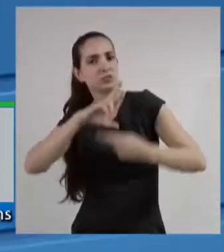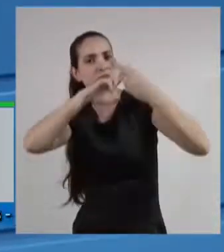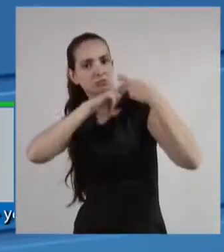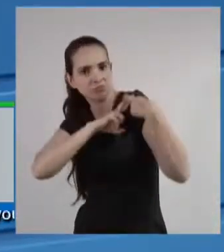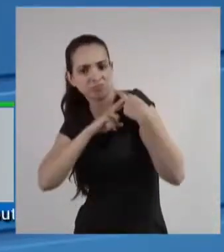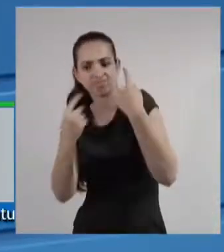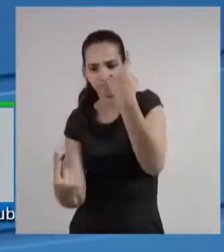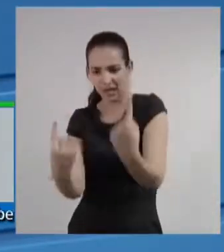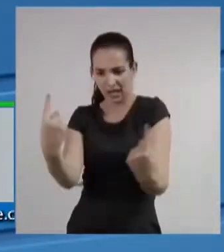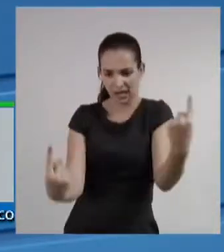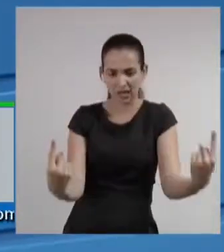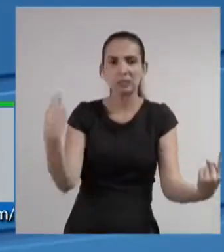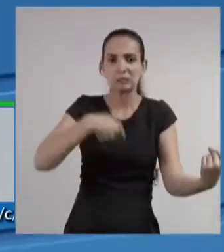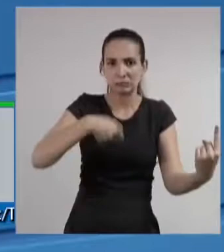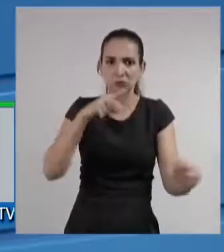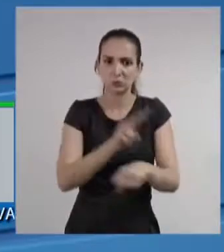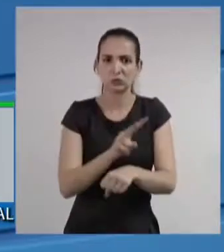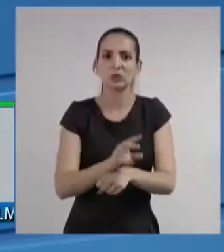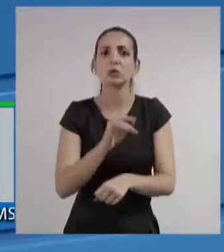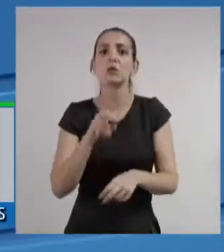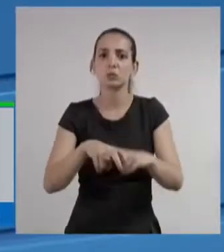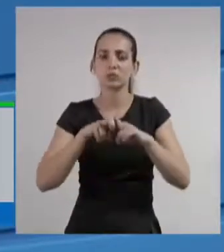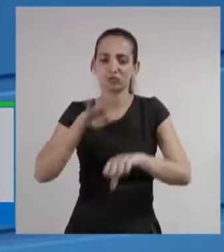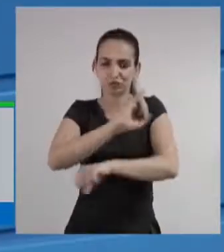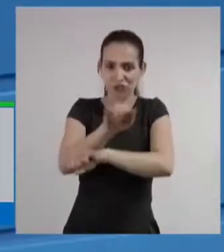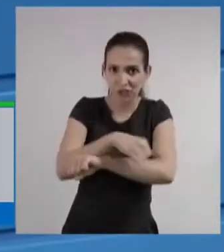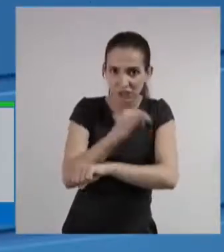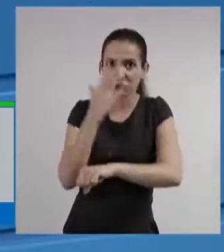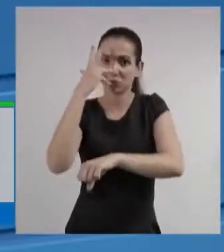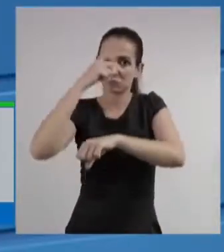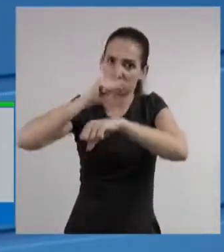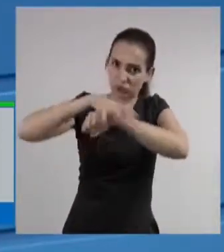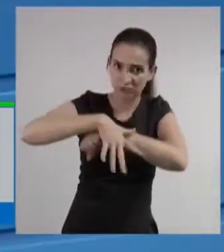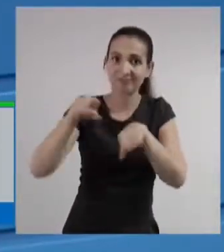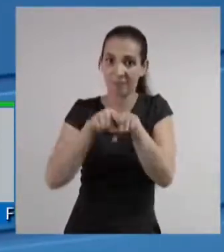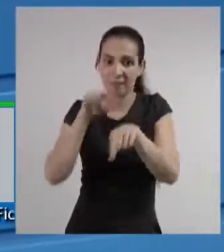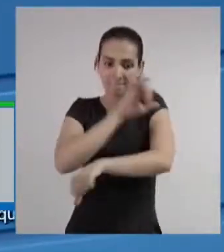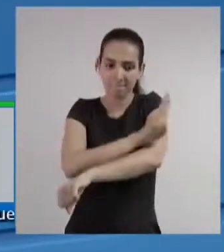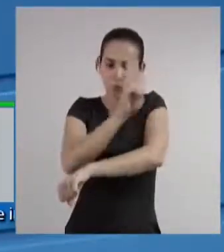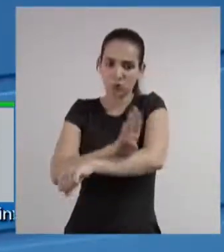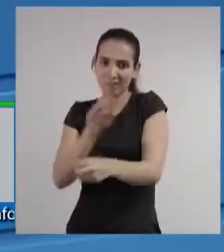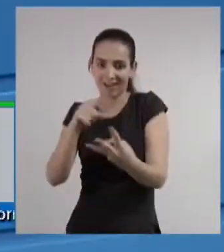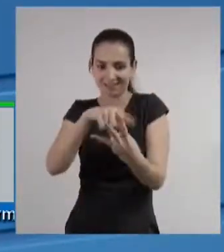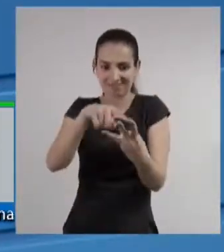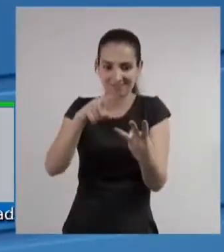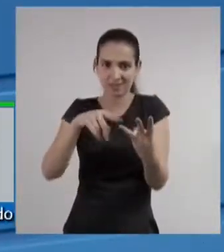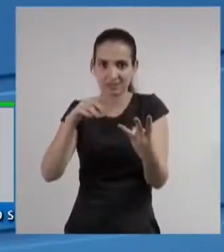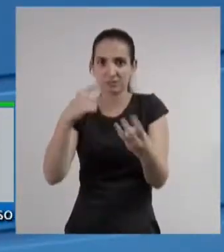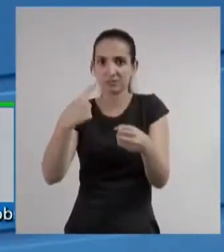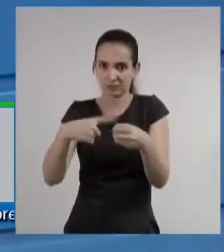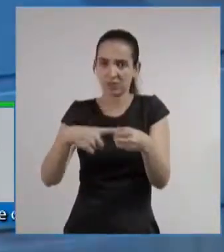gente... Bodoquena, Bonito e Jardim. É isso que eu gostaria de deixar registrado com uma parte.